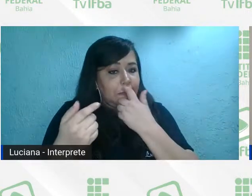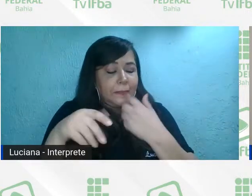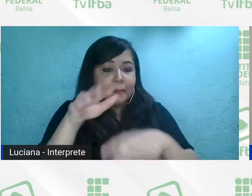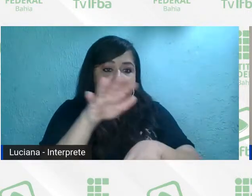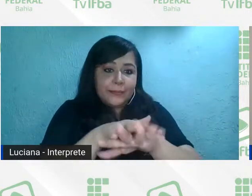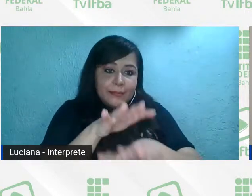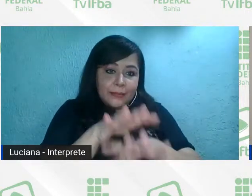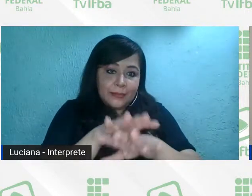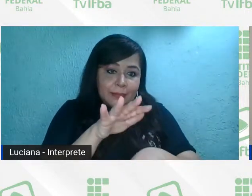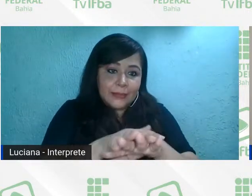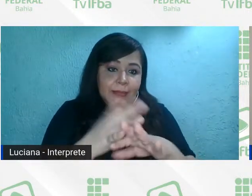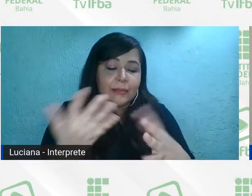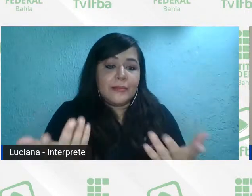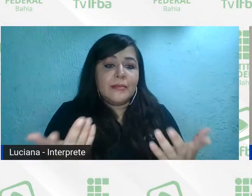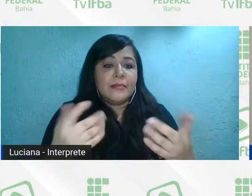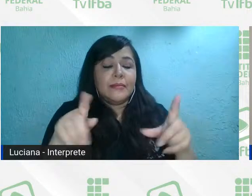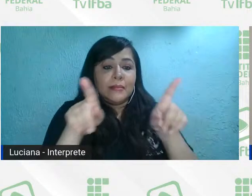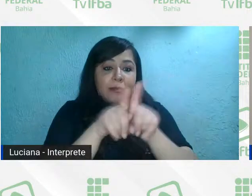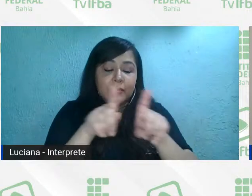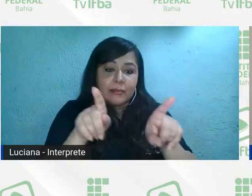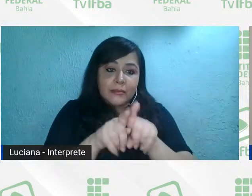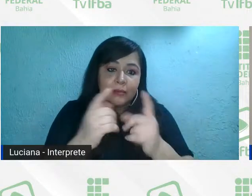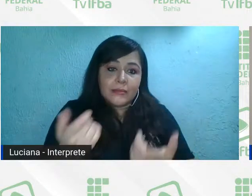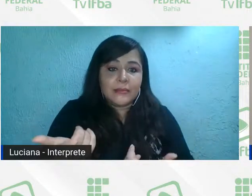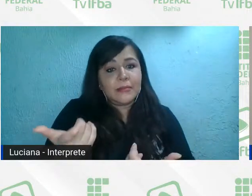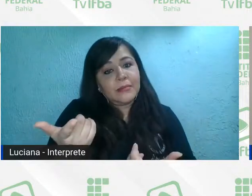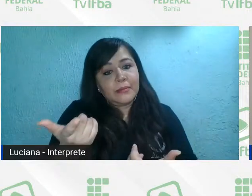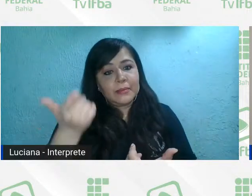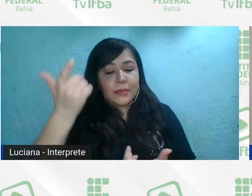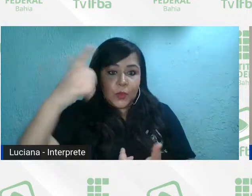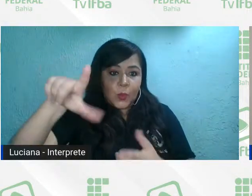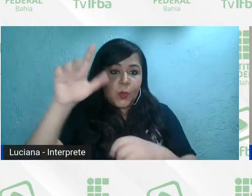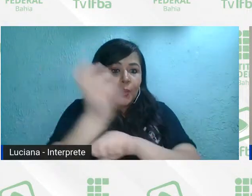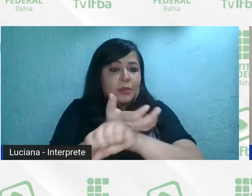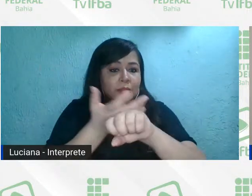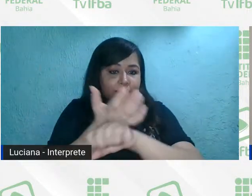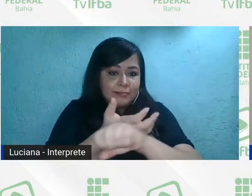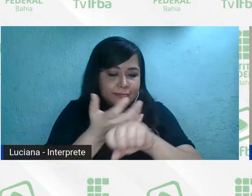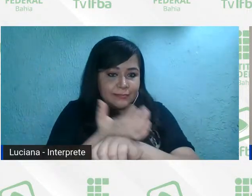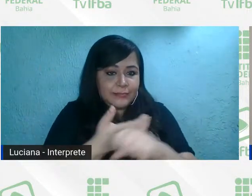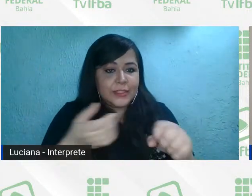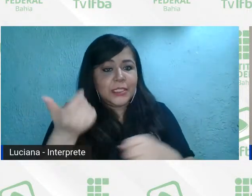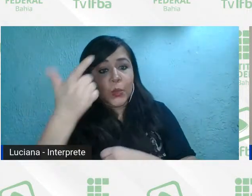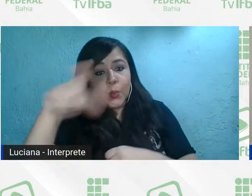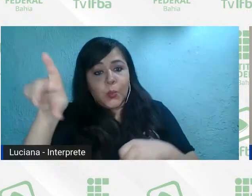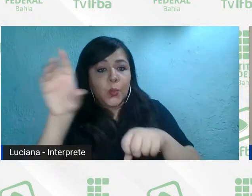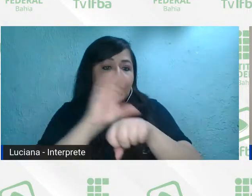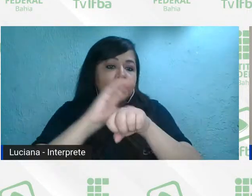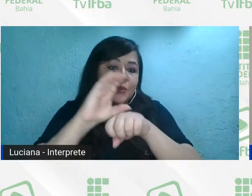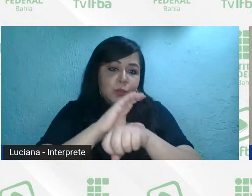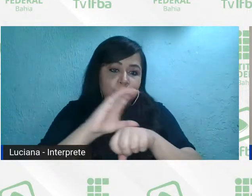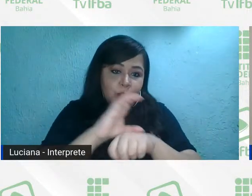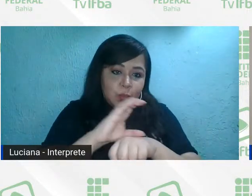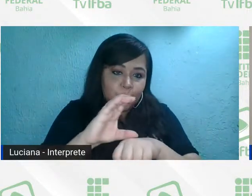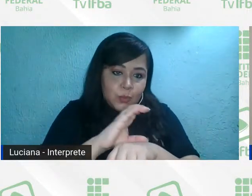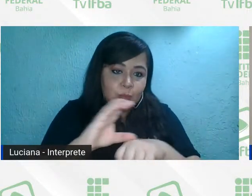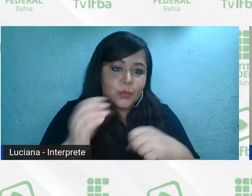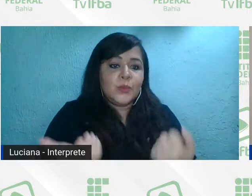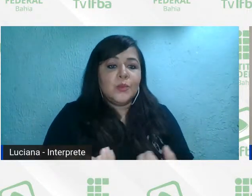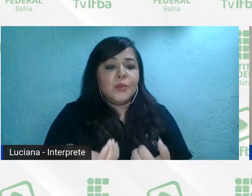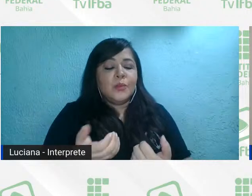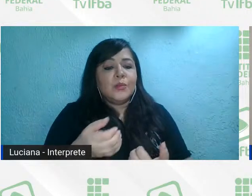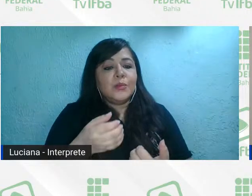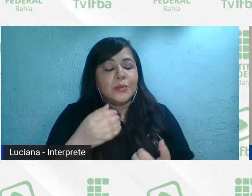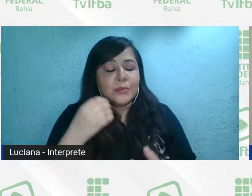matemática, mas também de outras áreas, né, o que é muito rico, a possibilidade desse diálogo interdisciplinar.